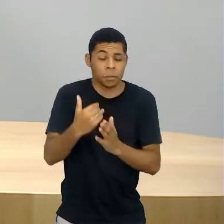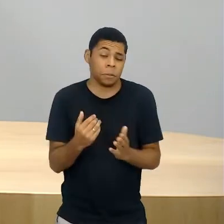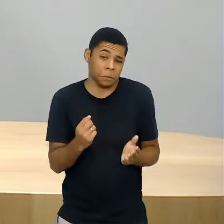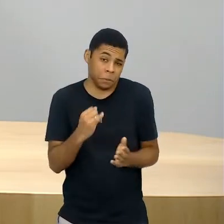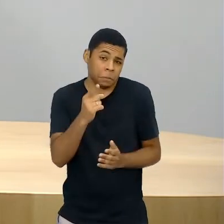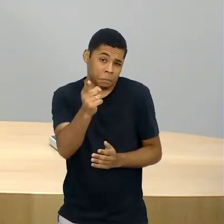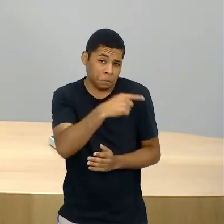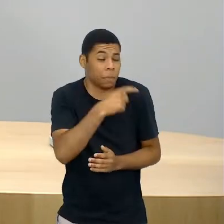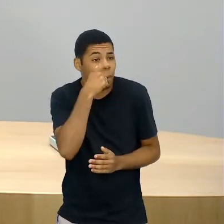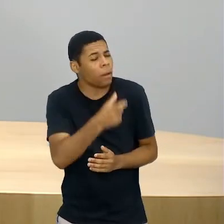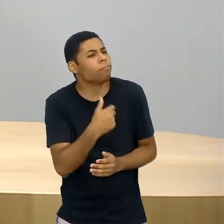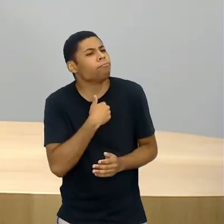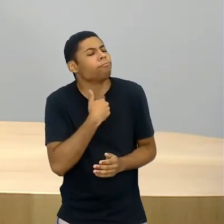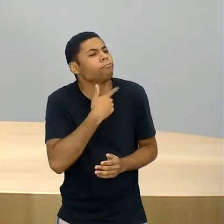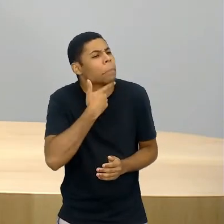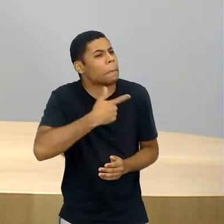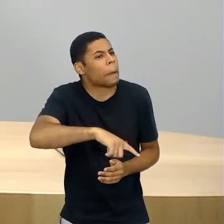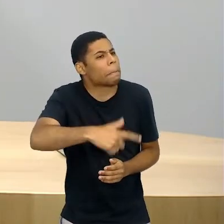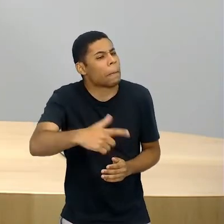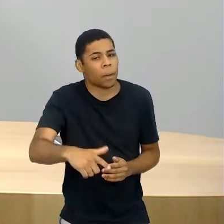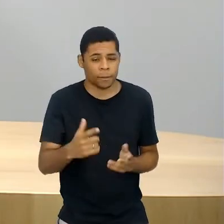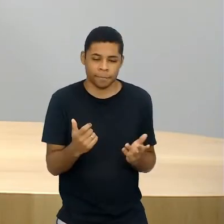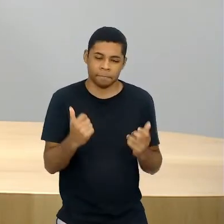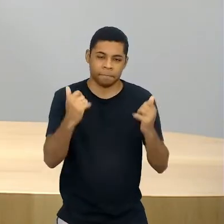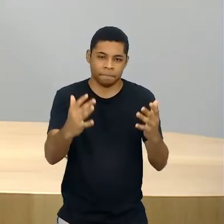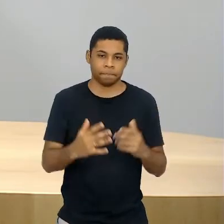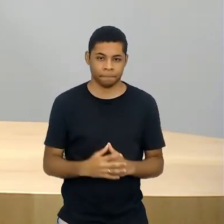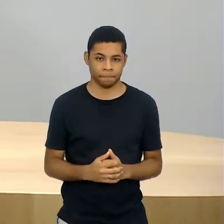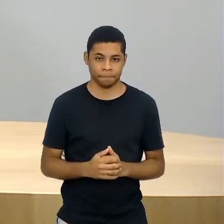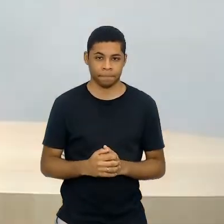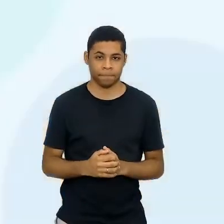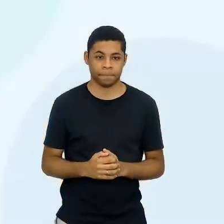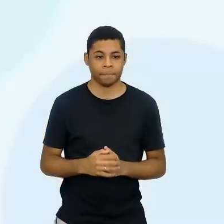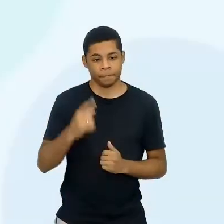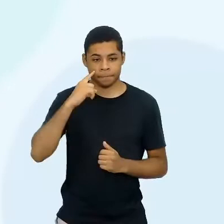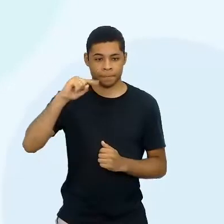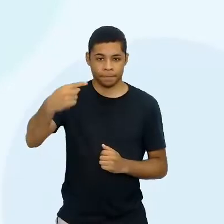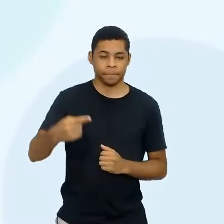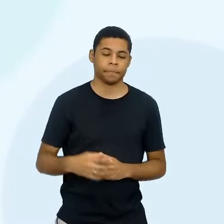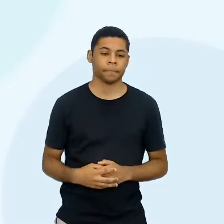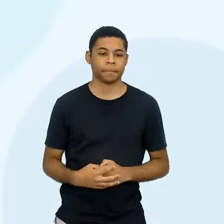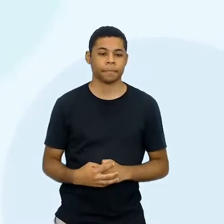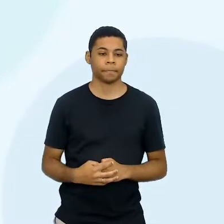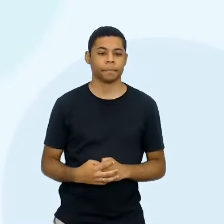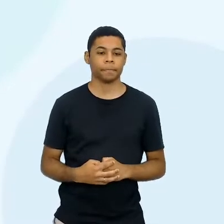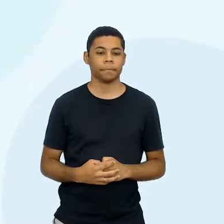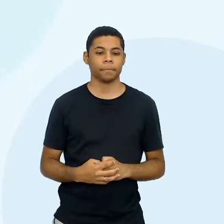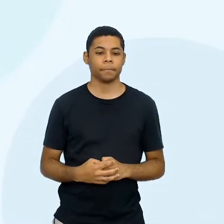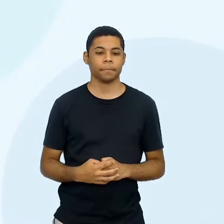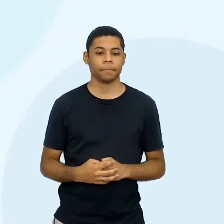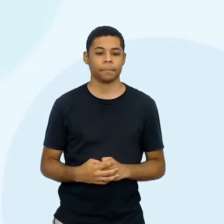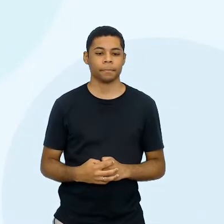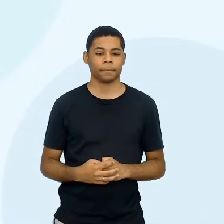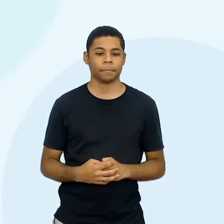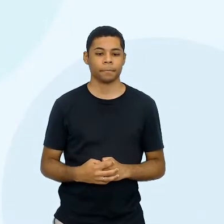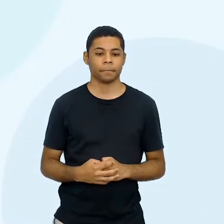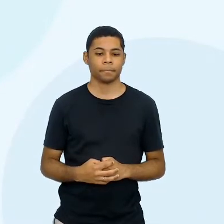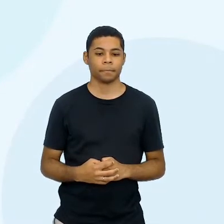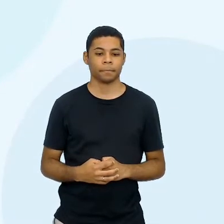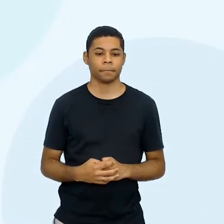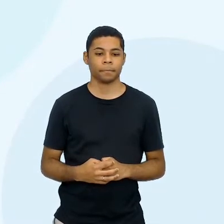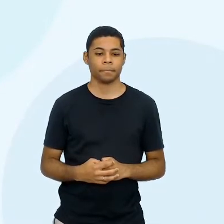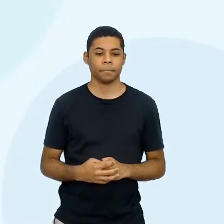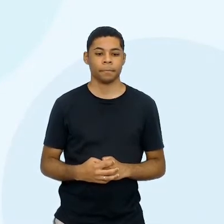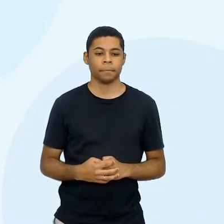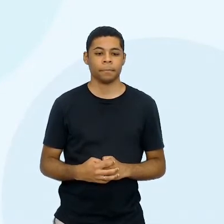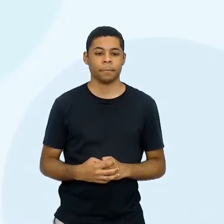haja aí um interesse maior, tá certo? Vamos lá para a próxima tela. E aí nós temos aí os tipos, né,